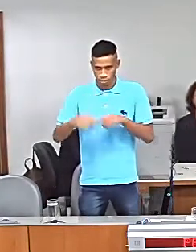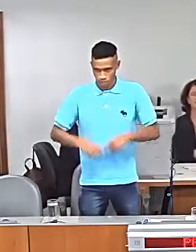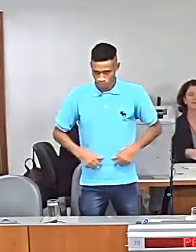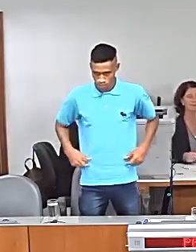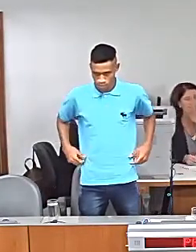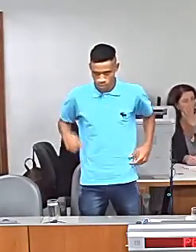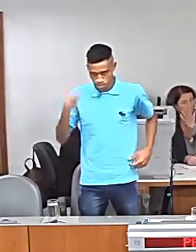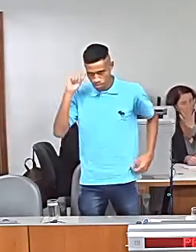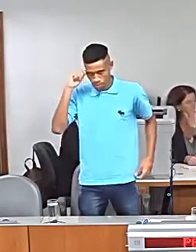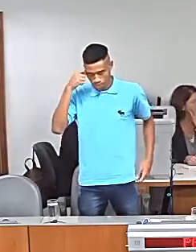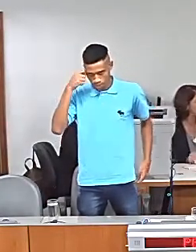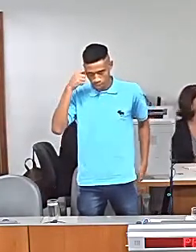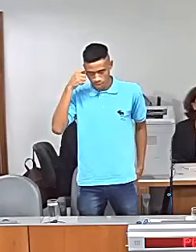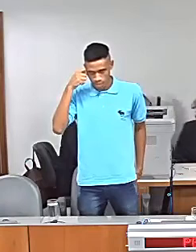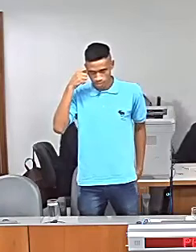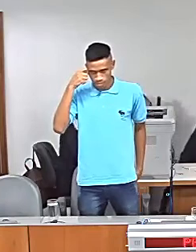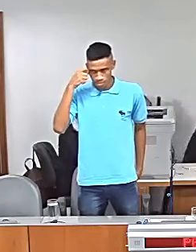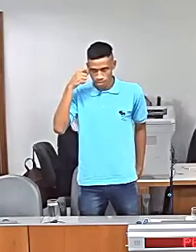e faço